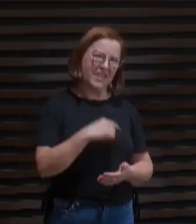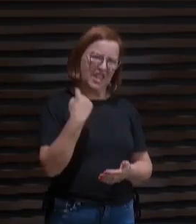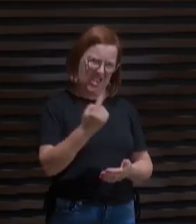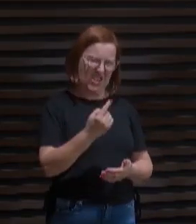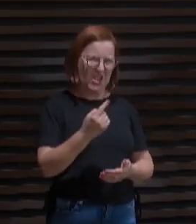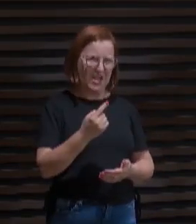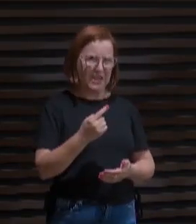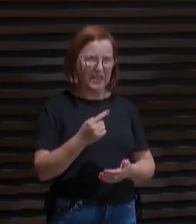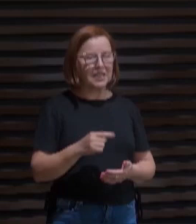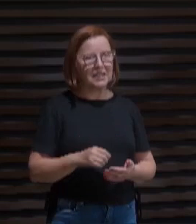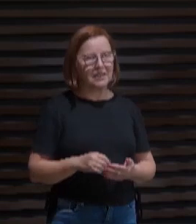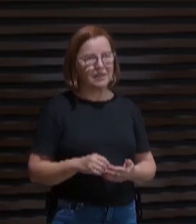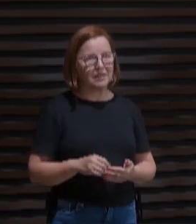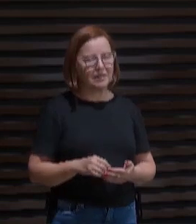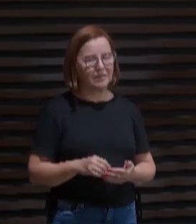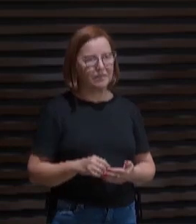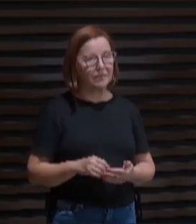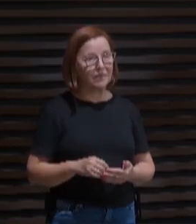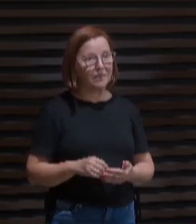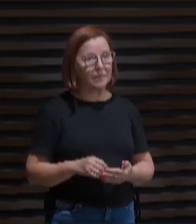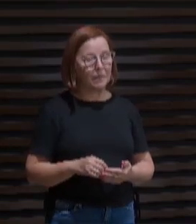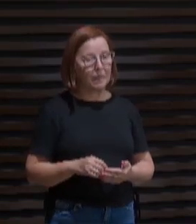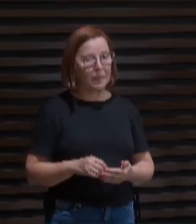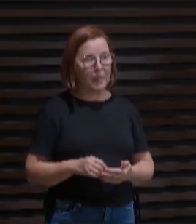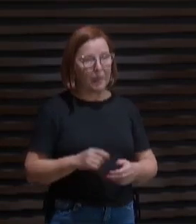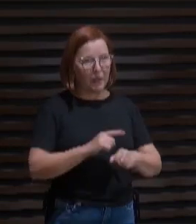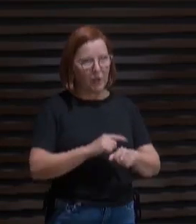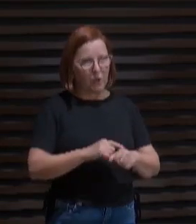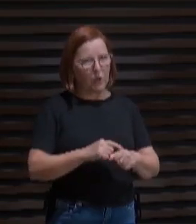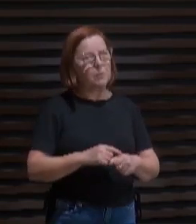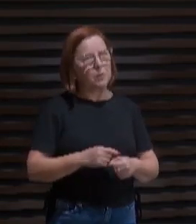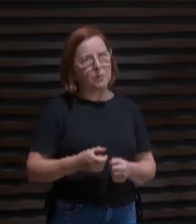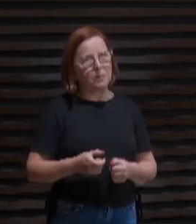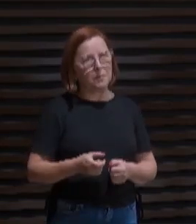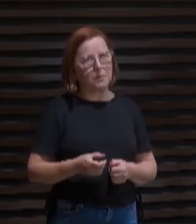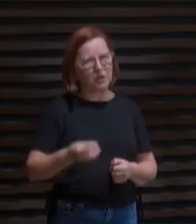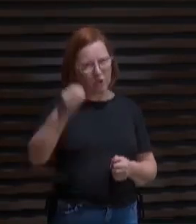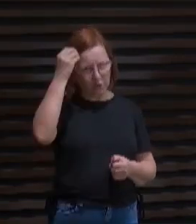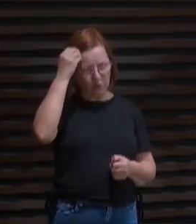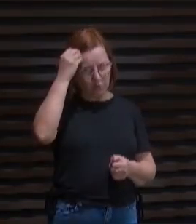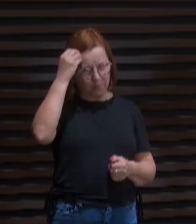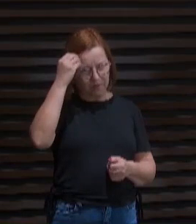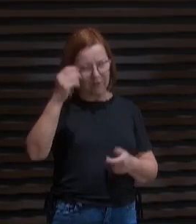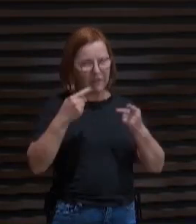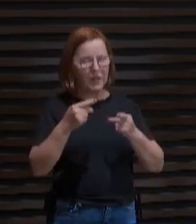A hora que vier a dúvida: eu estou crucificado com Cristo e vivo não mais eu, mas Cristo vive em